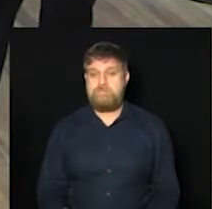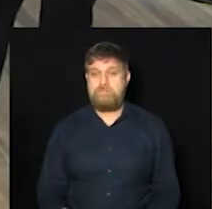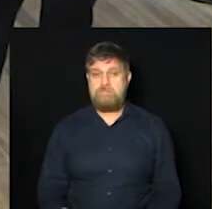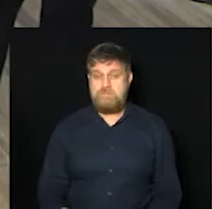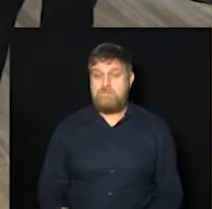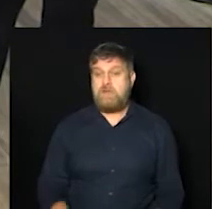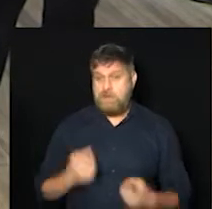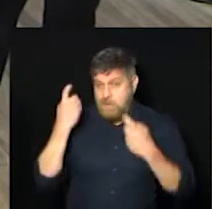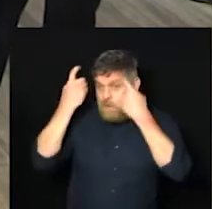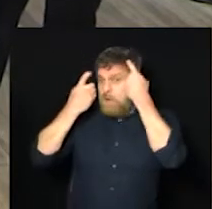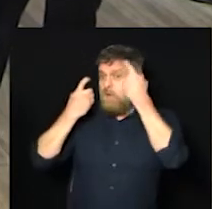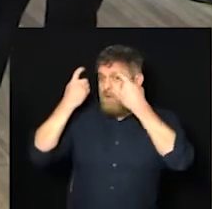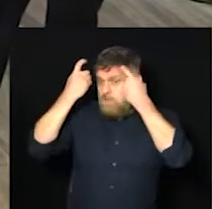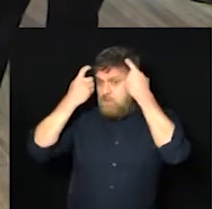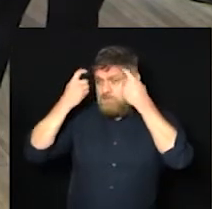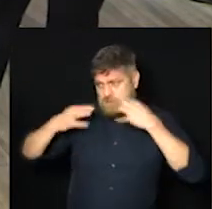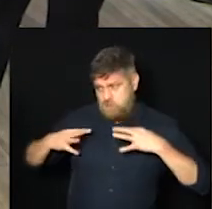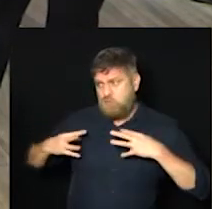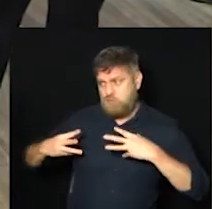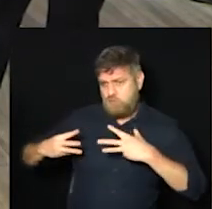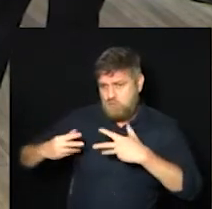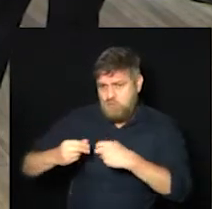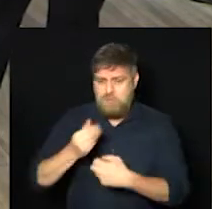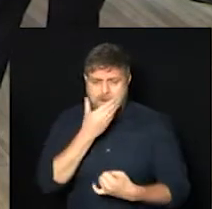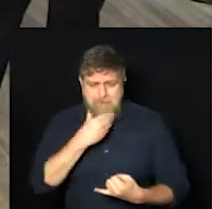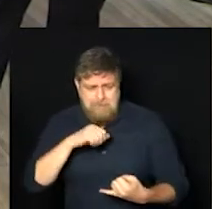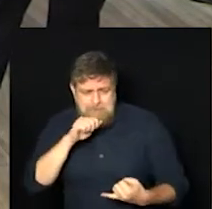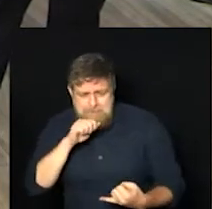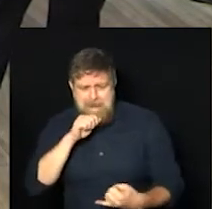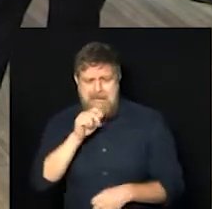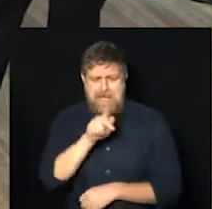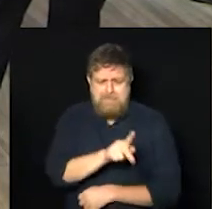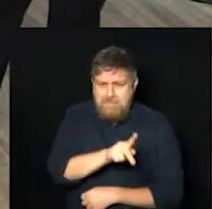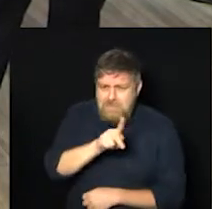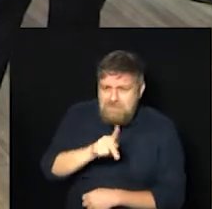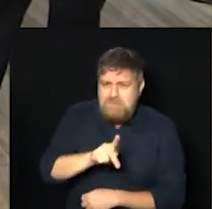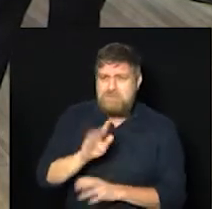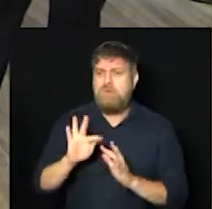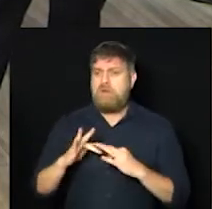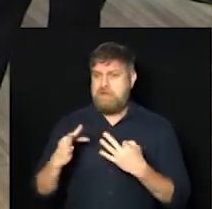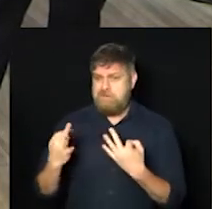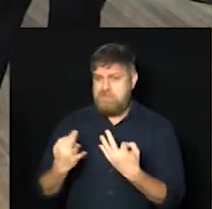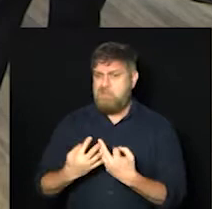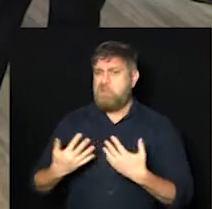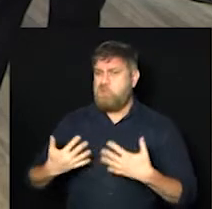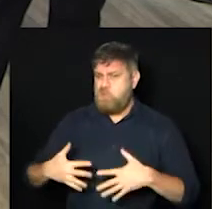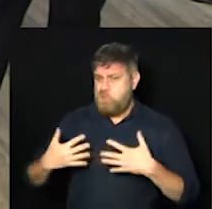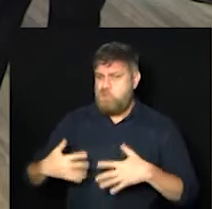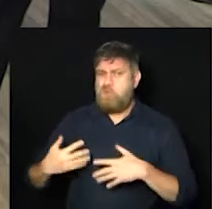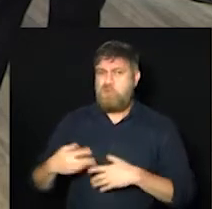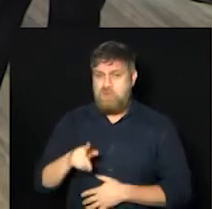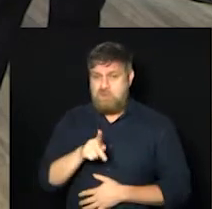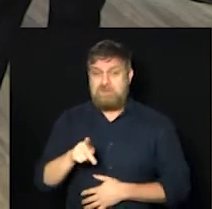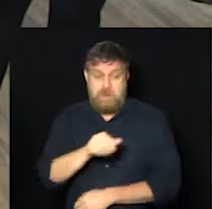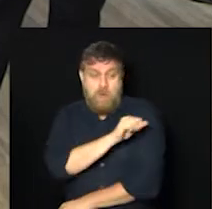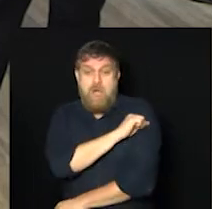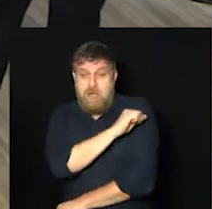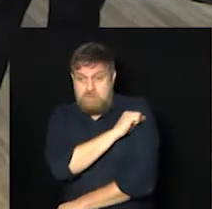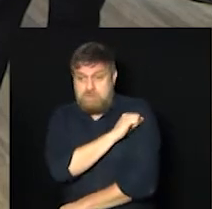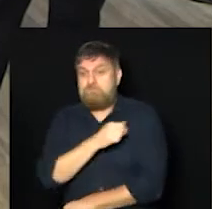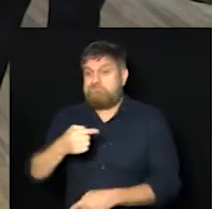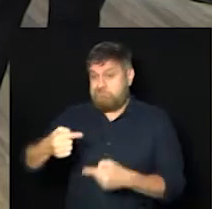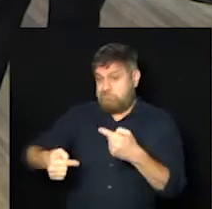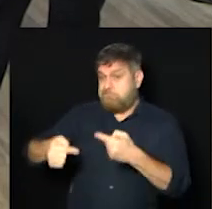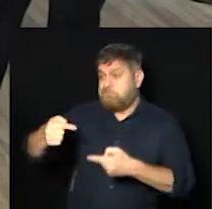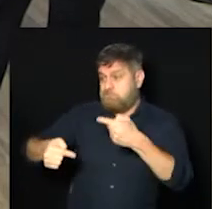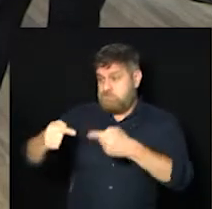uma preocupação de todos, né? Dos pais, dos professores, dos familiares, dos professores e dos alunos. Uma discussão que